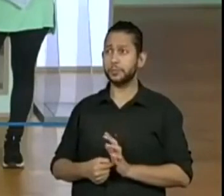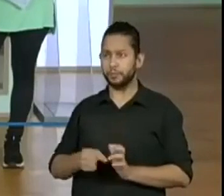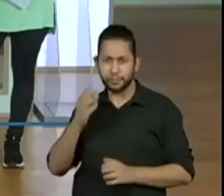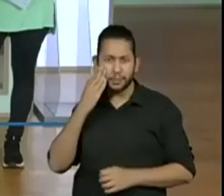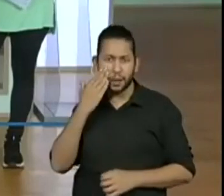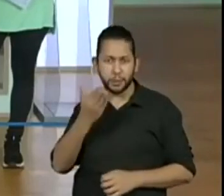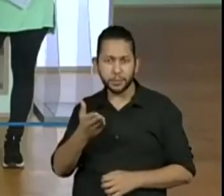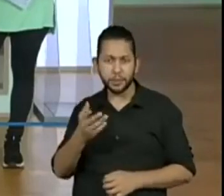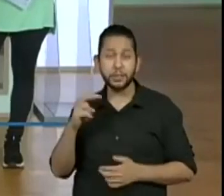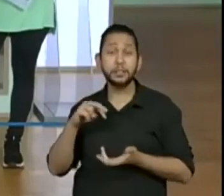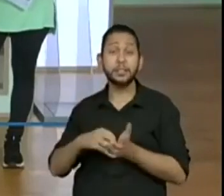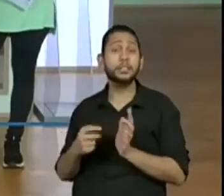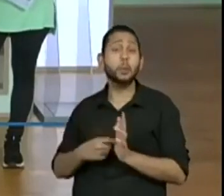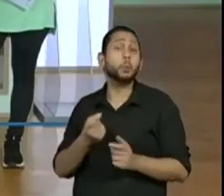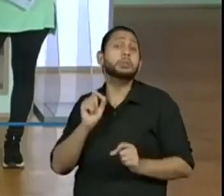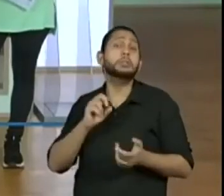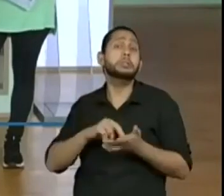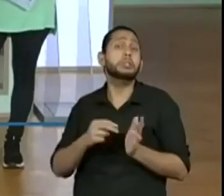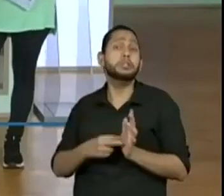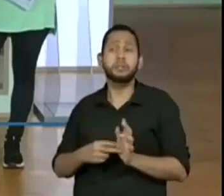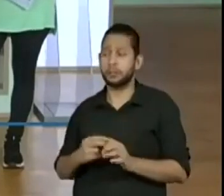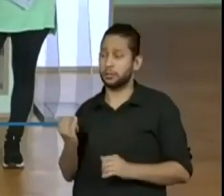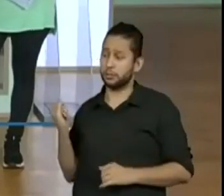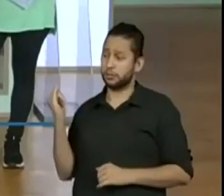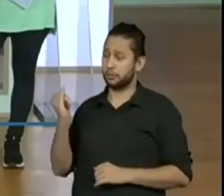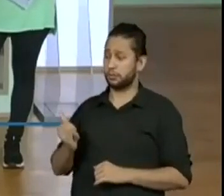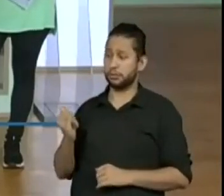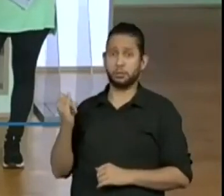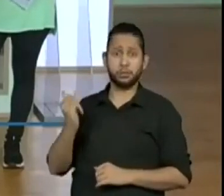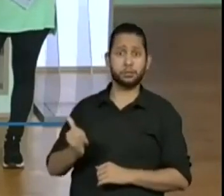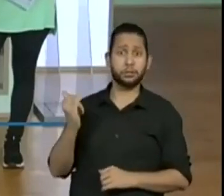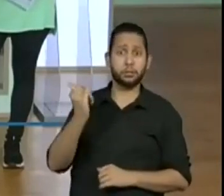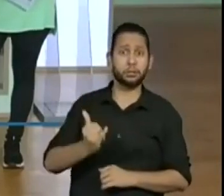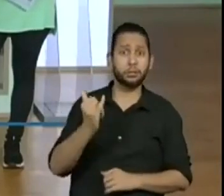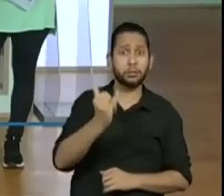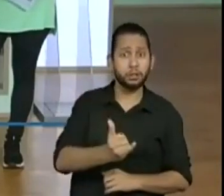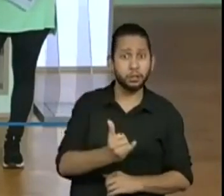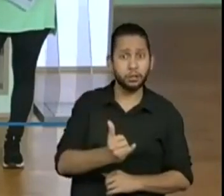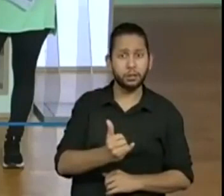Quem sabe o que significa tradição oral?